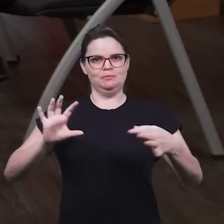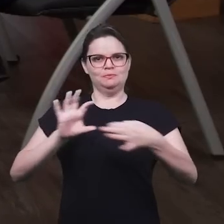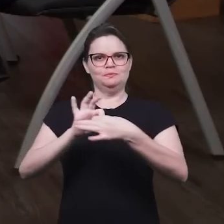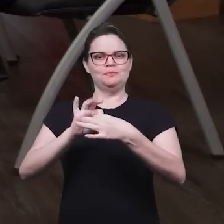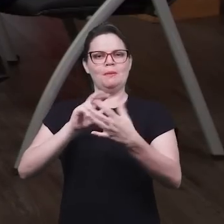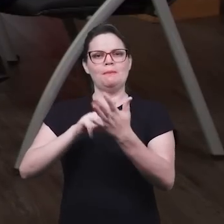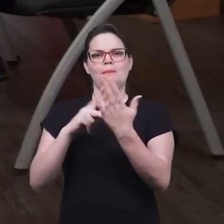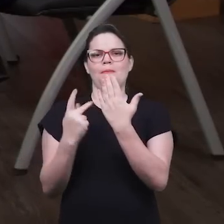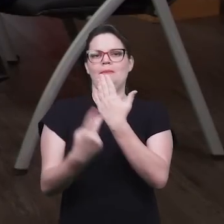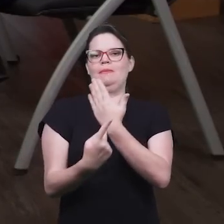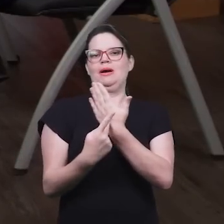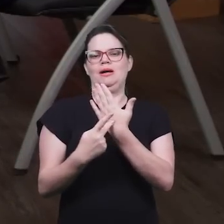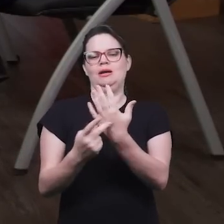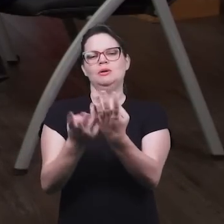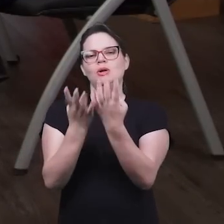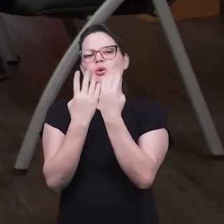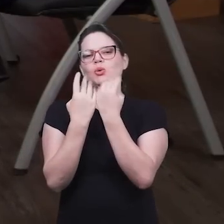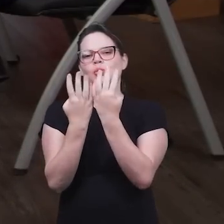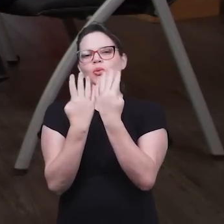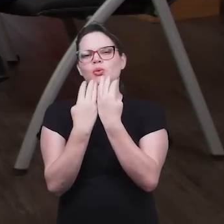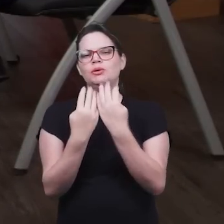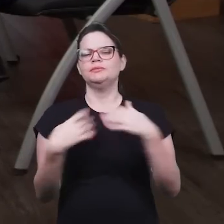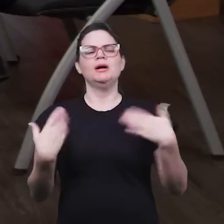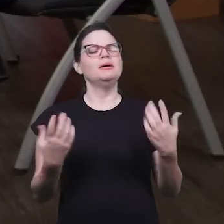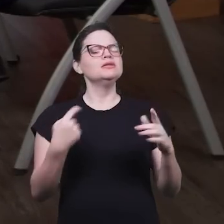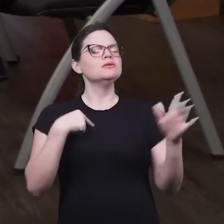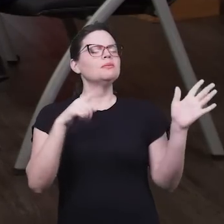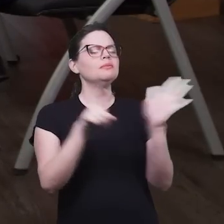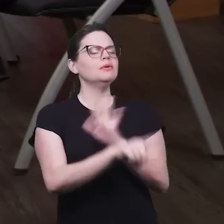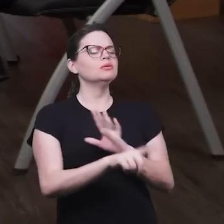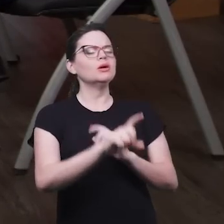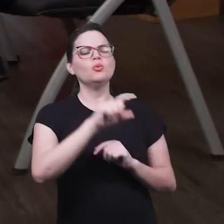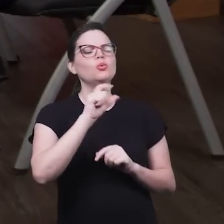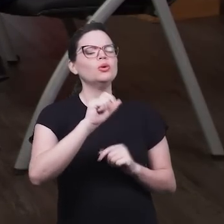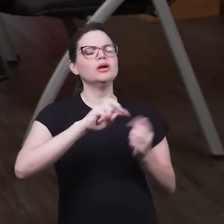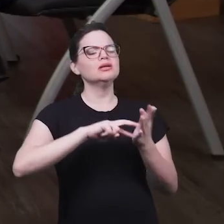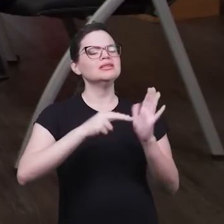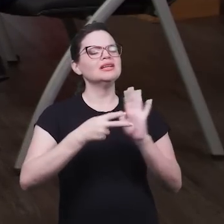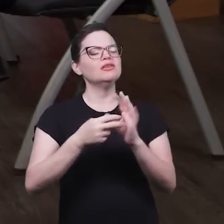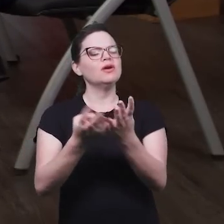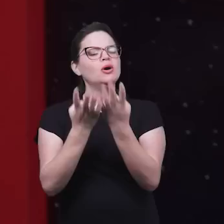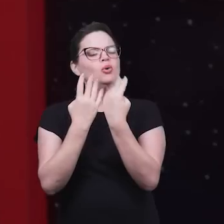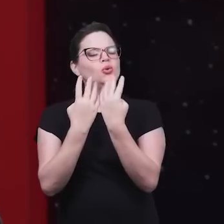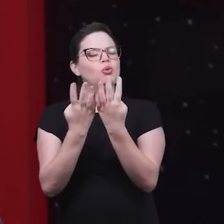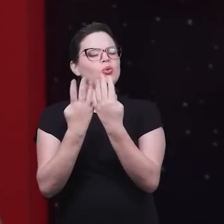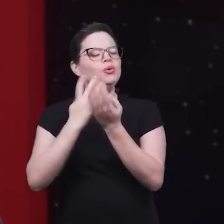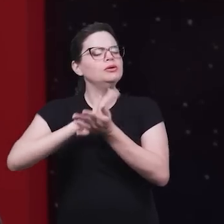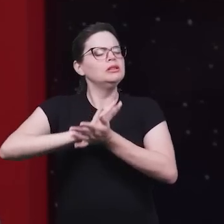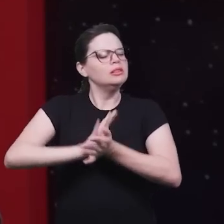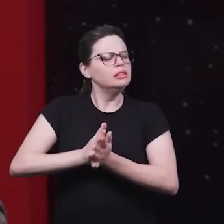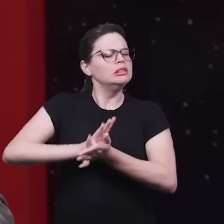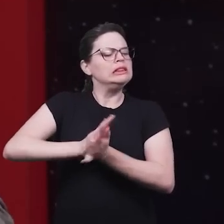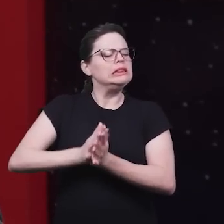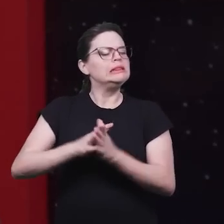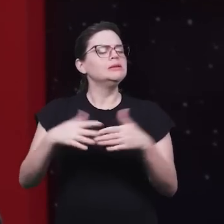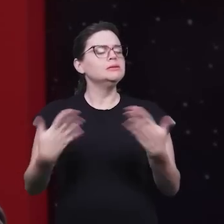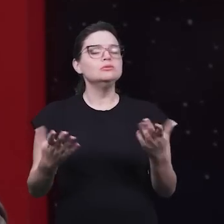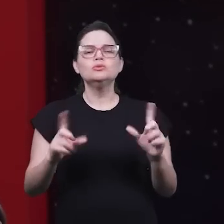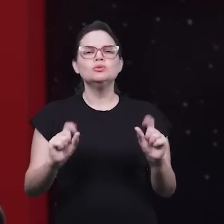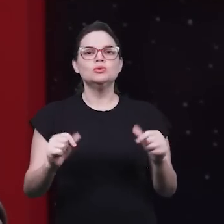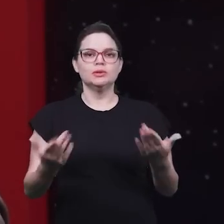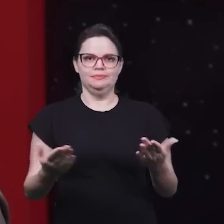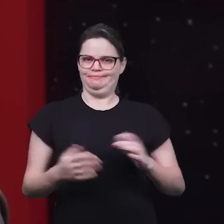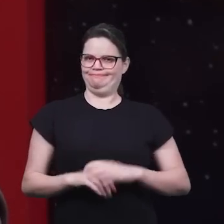nossa conversa destacar como trigo moído? O que significa isto? Bom, Pastor Sérgio, Jesus é o